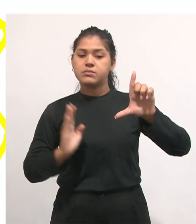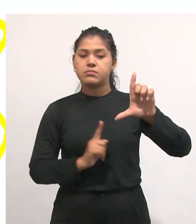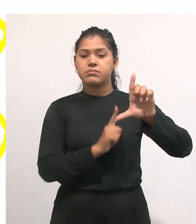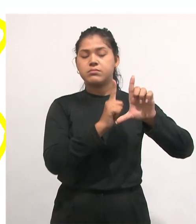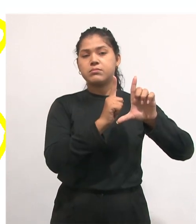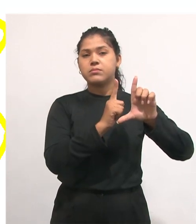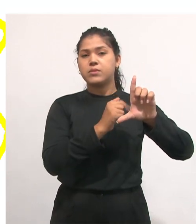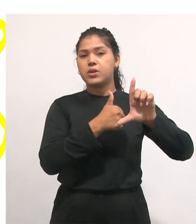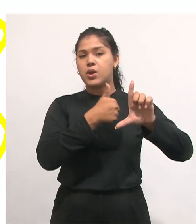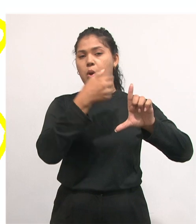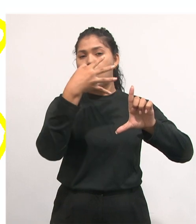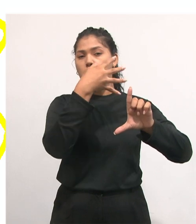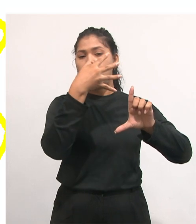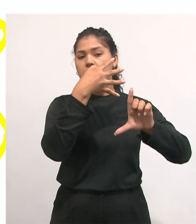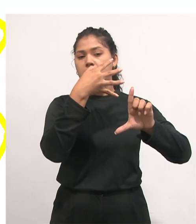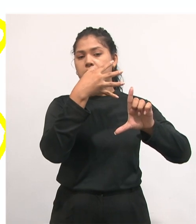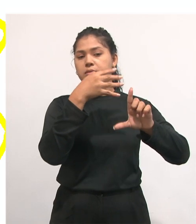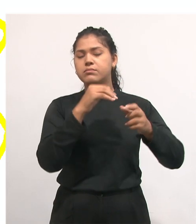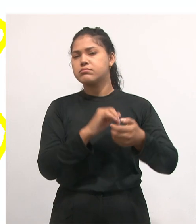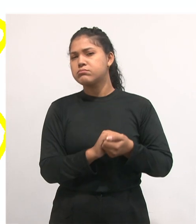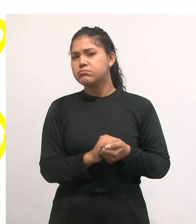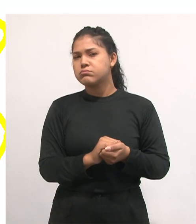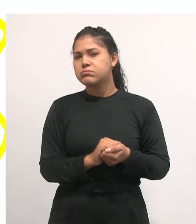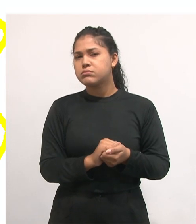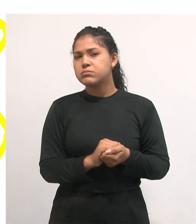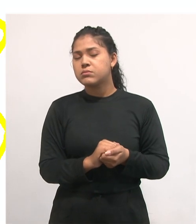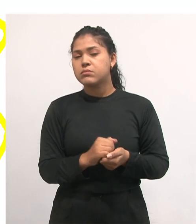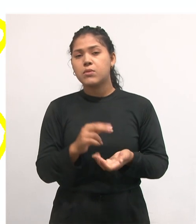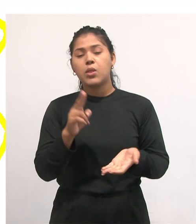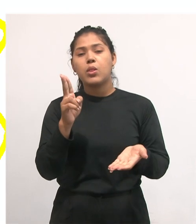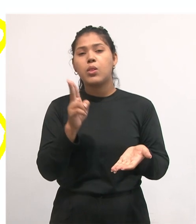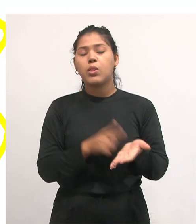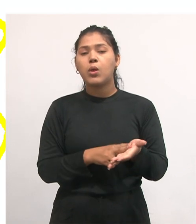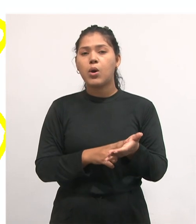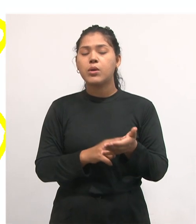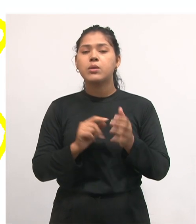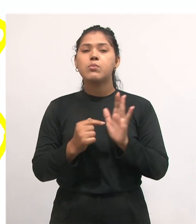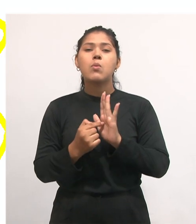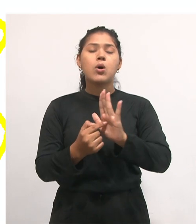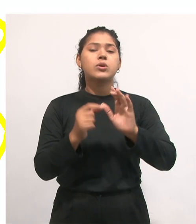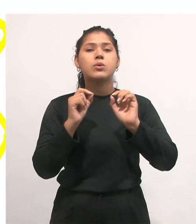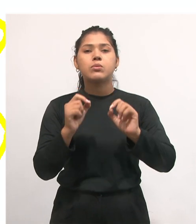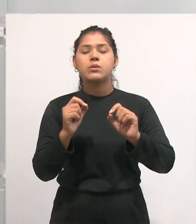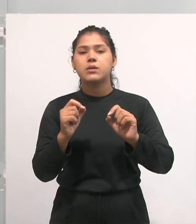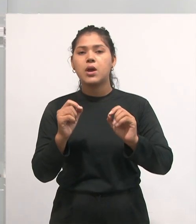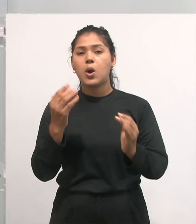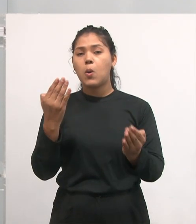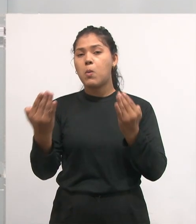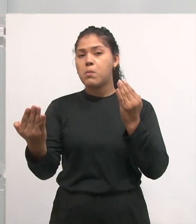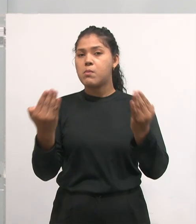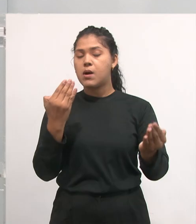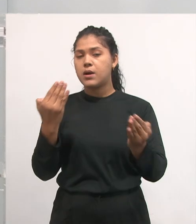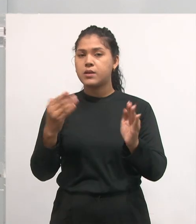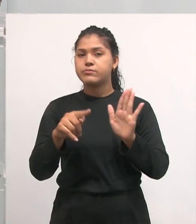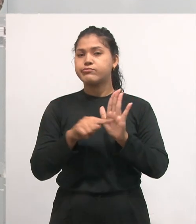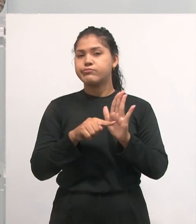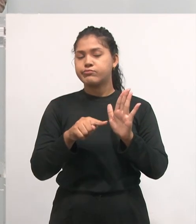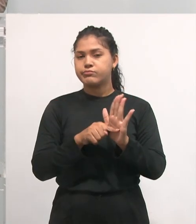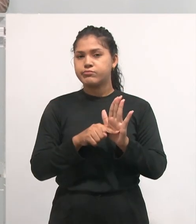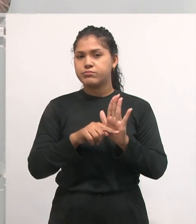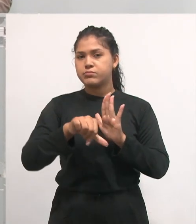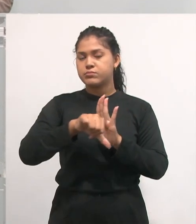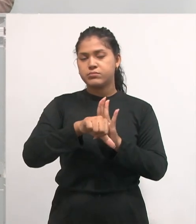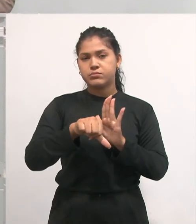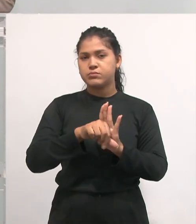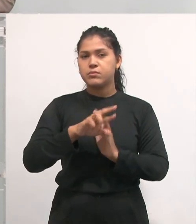4. Ok? Tirou a menor nota. Então, é uma correlação negativa, mas não quer dizer que não tem correlação. Só é